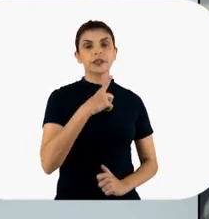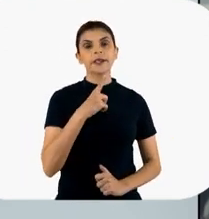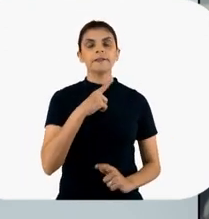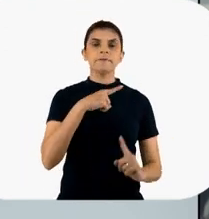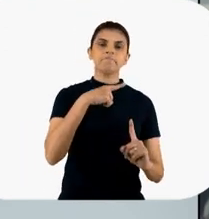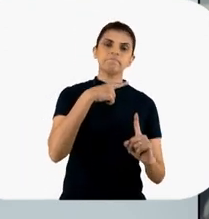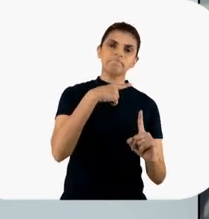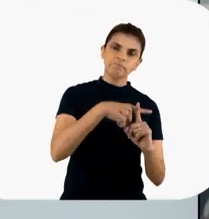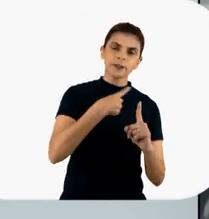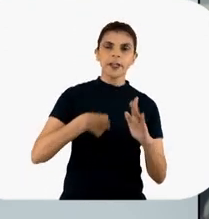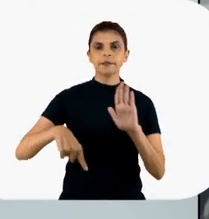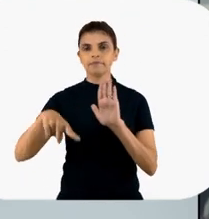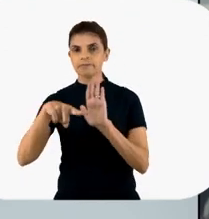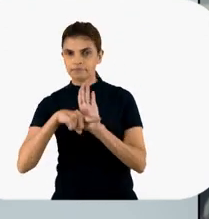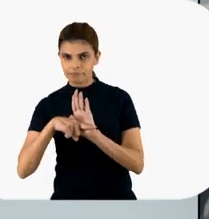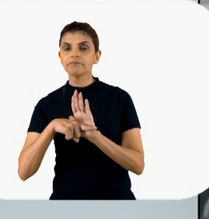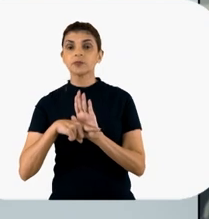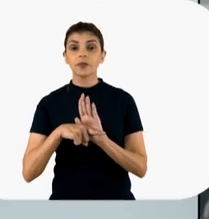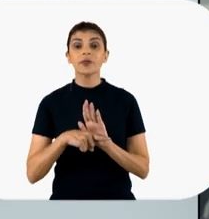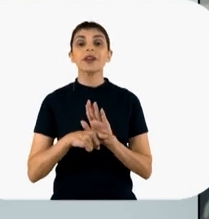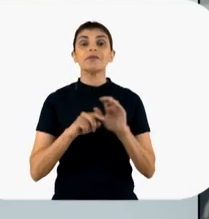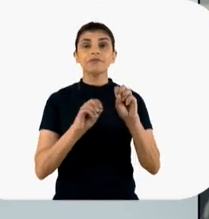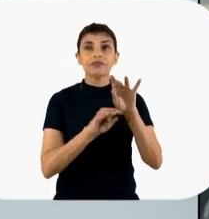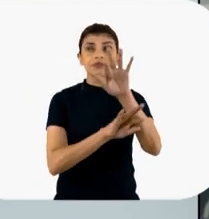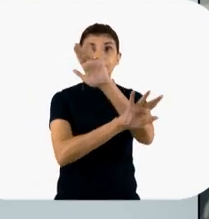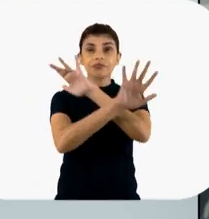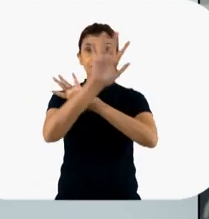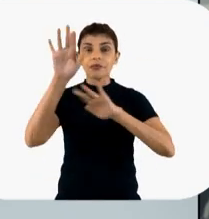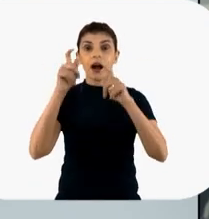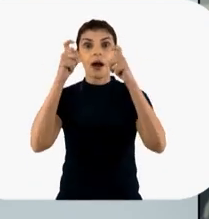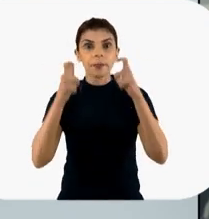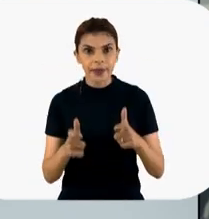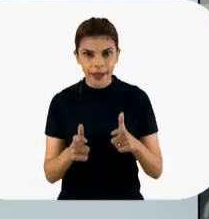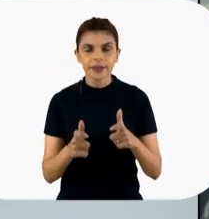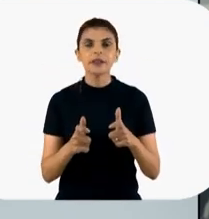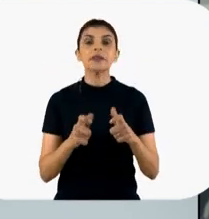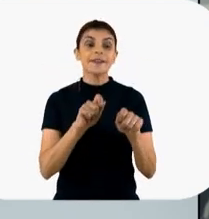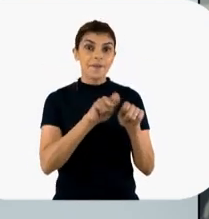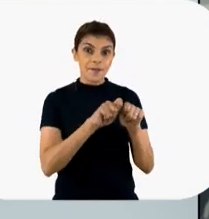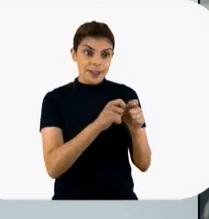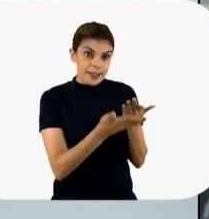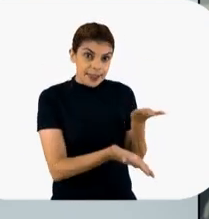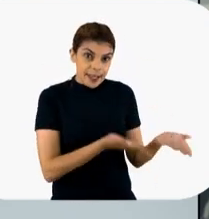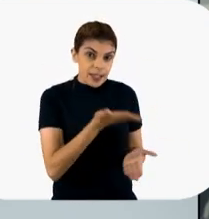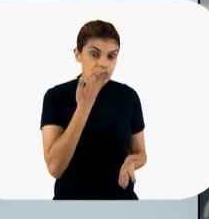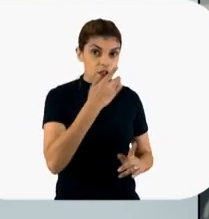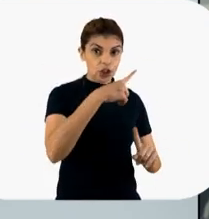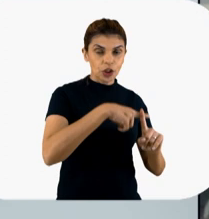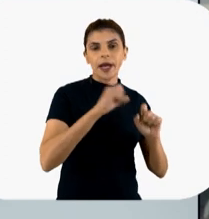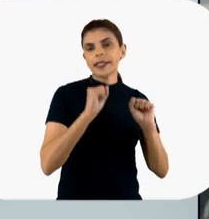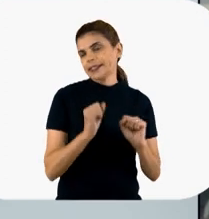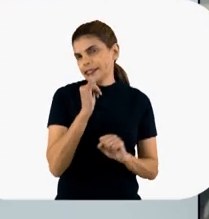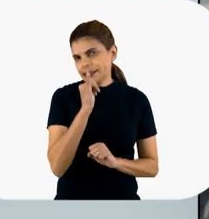duas desvantagens. A primeira, o fato de gerar aerossóis no ambiente. Então, se você for fazer uma terapia desse tipo